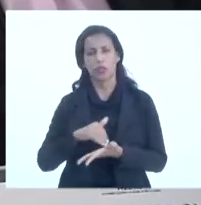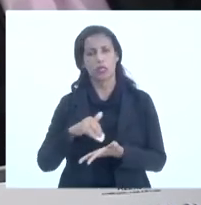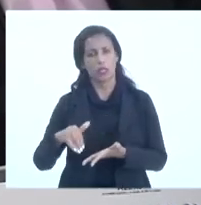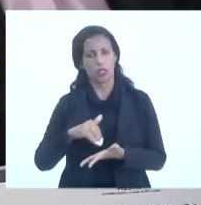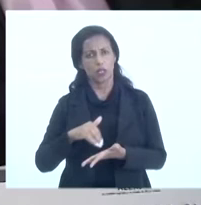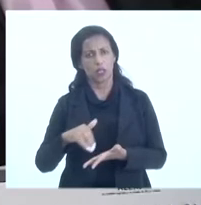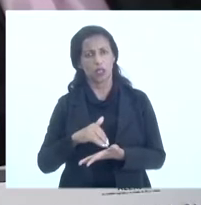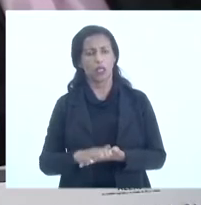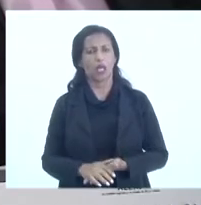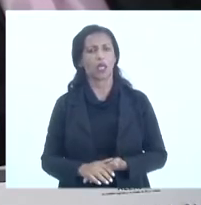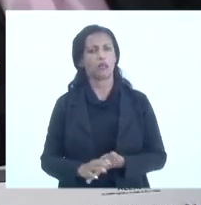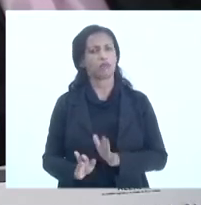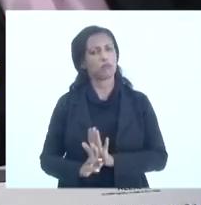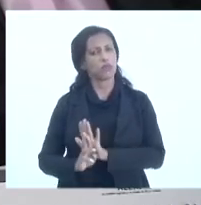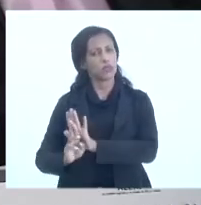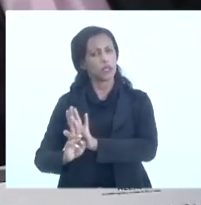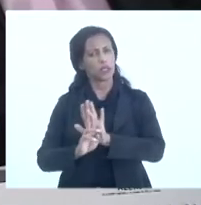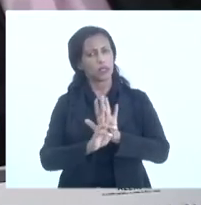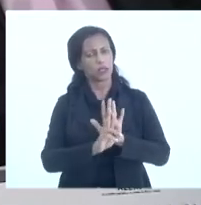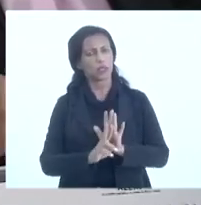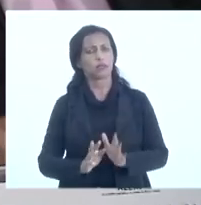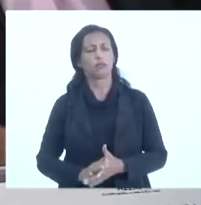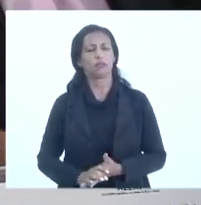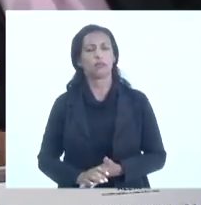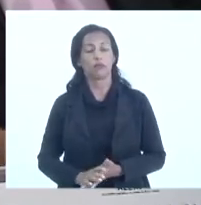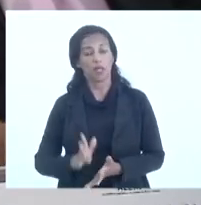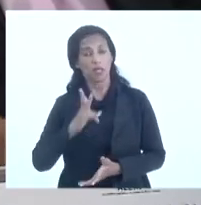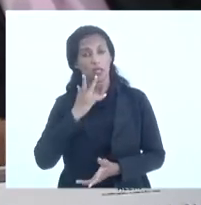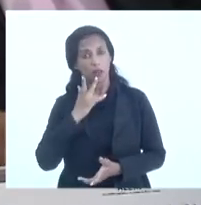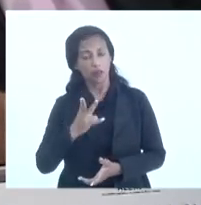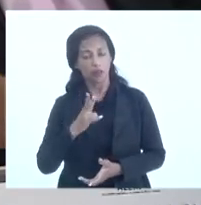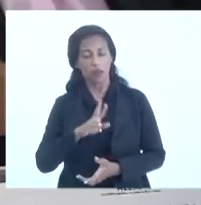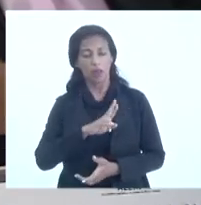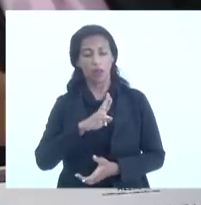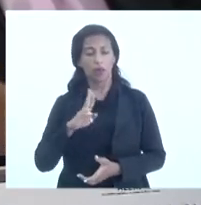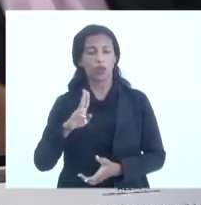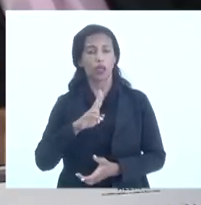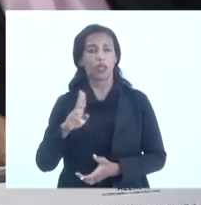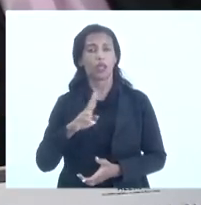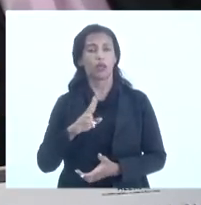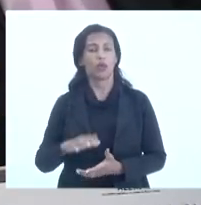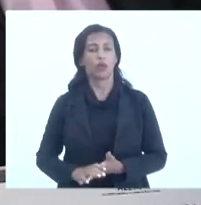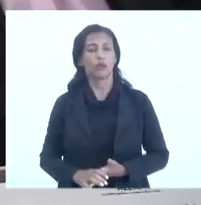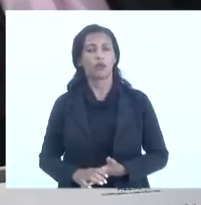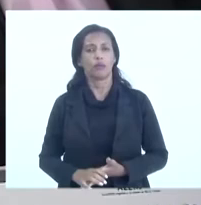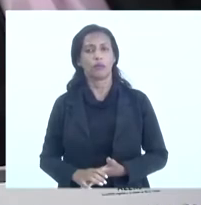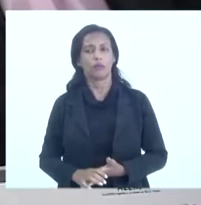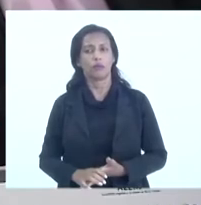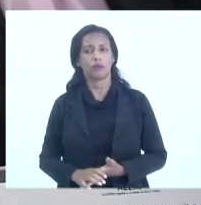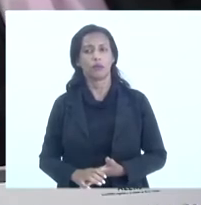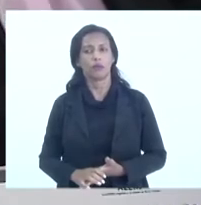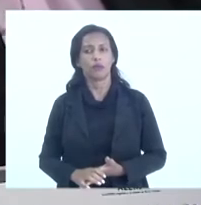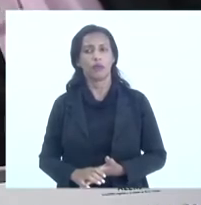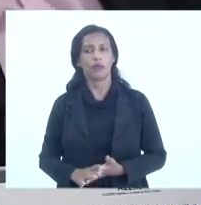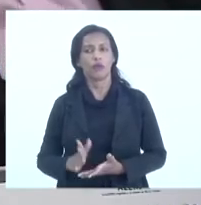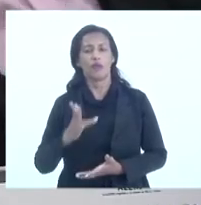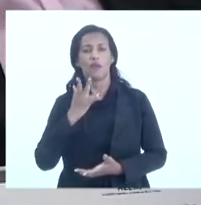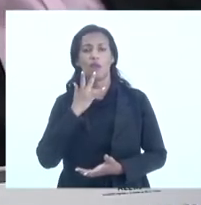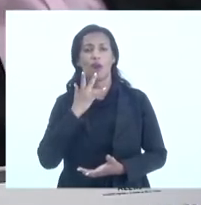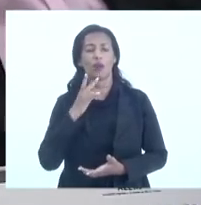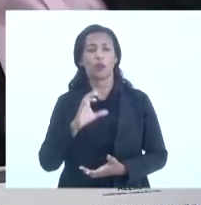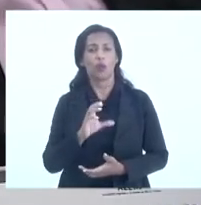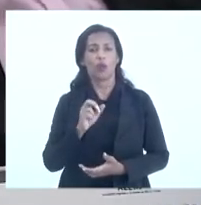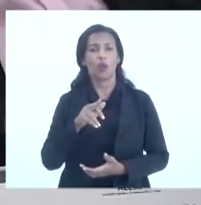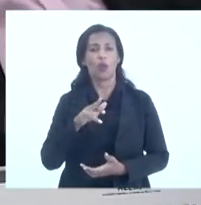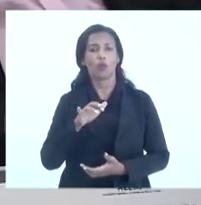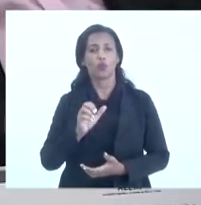secretários, entidades. E eu falo aqui em nome do Consórcio Intermunicipal de Saúde do Médio Paraíba,